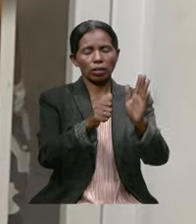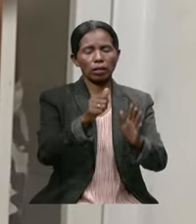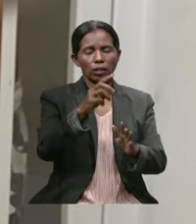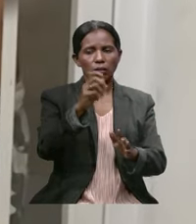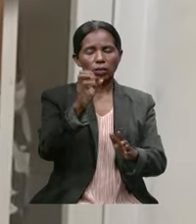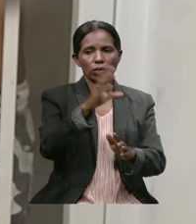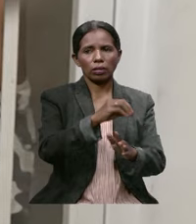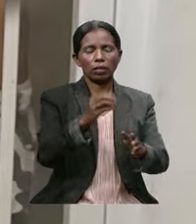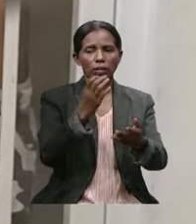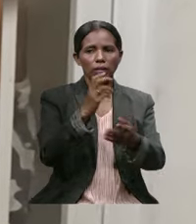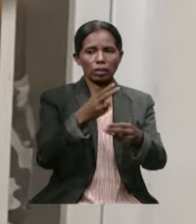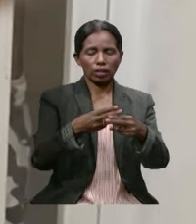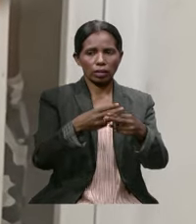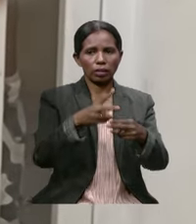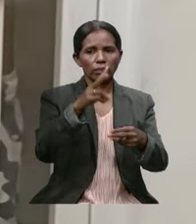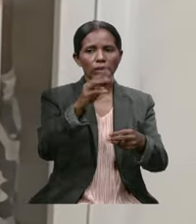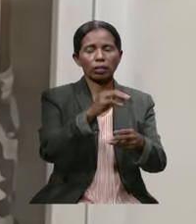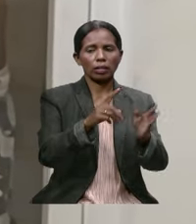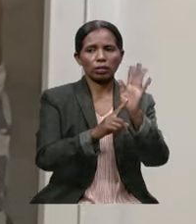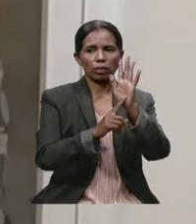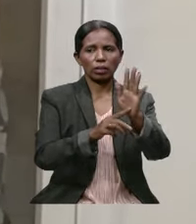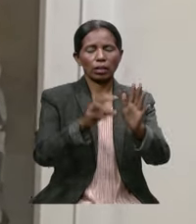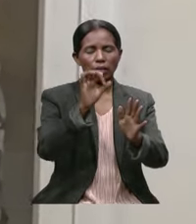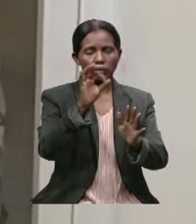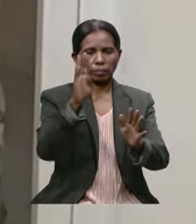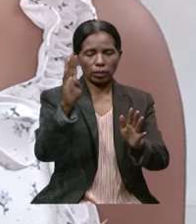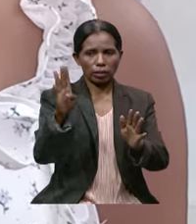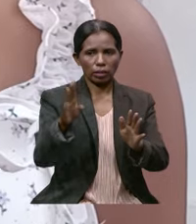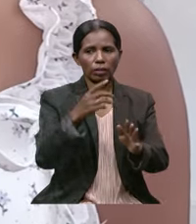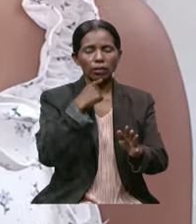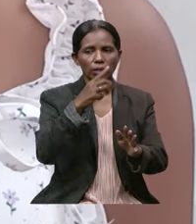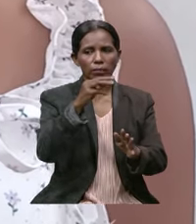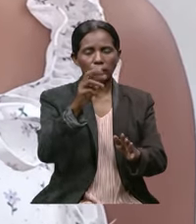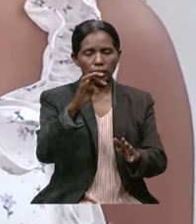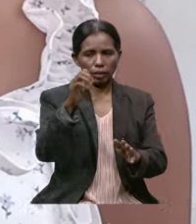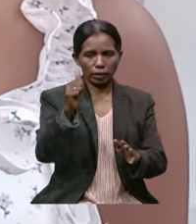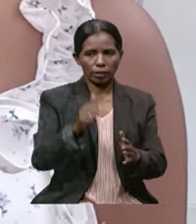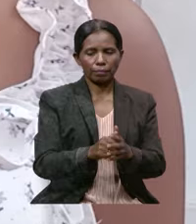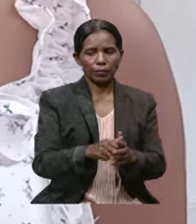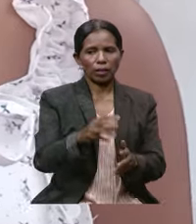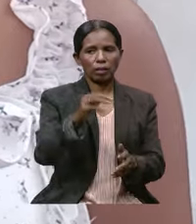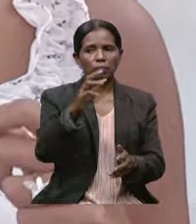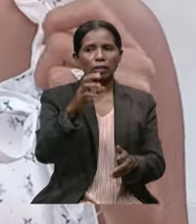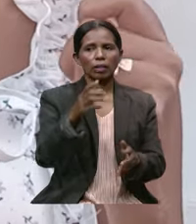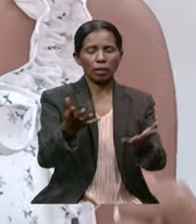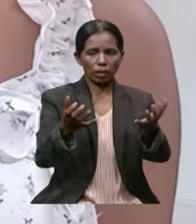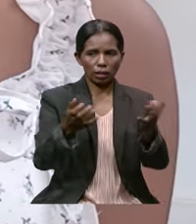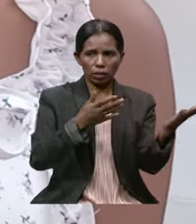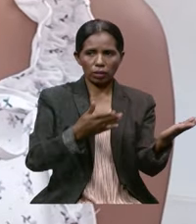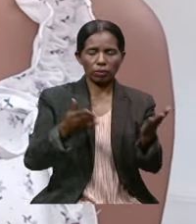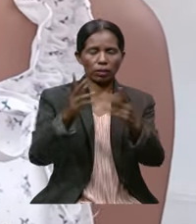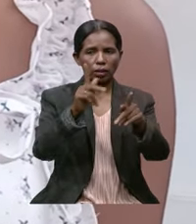inicial VM6B espalha iha media sosial ho di difama Maria Vitória. No Maria Vitória mos hakara klori